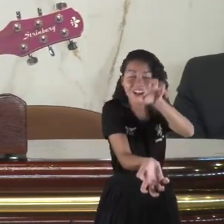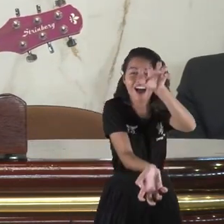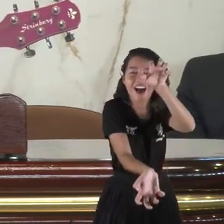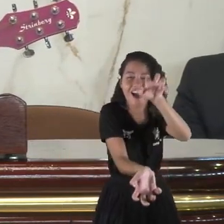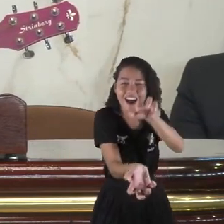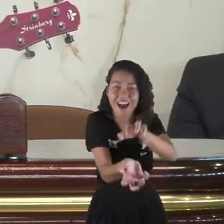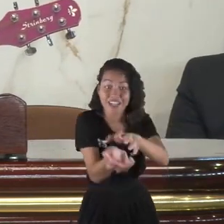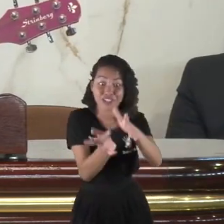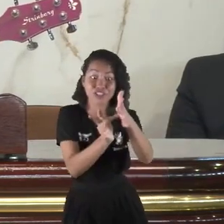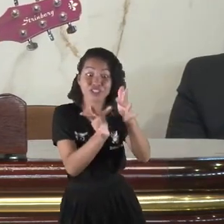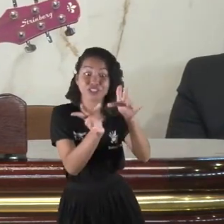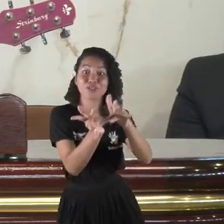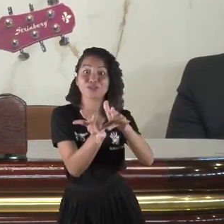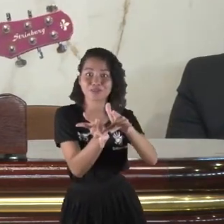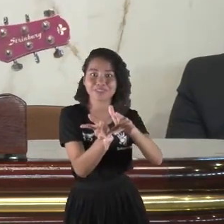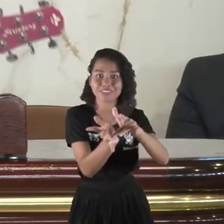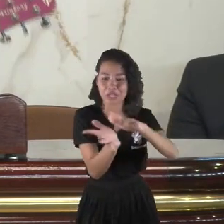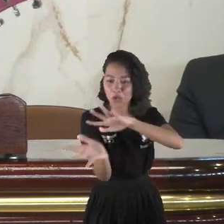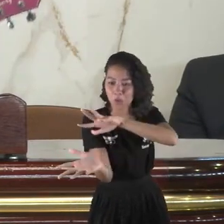terra estremeça